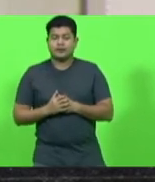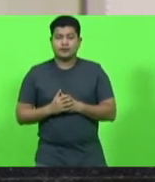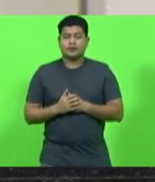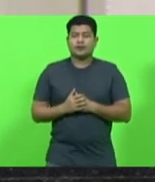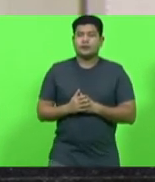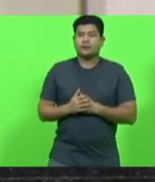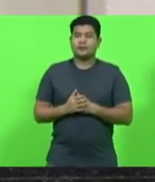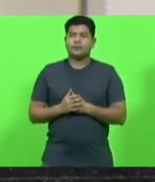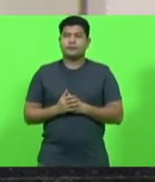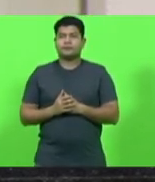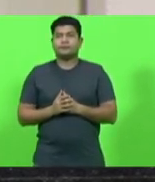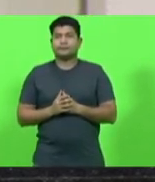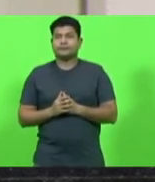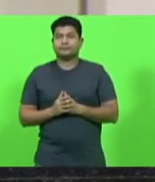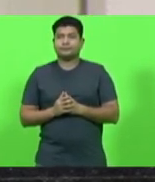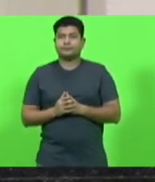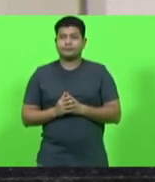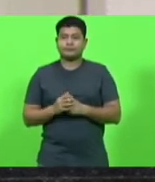por 10 minutos.